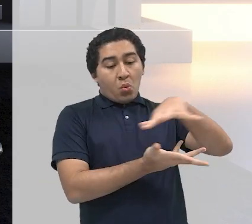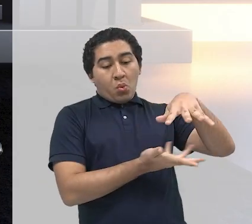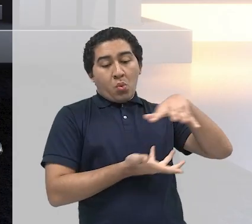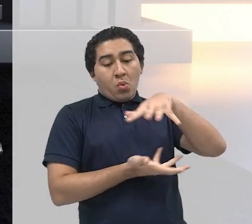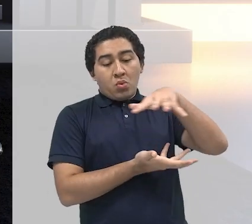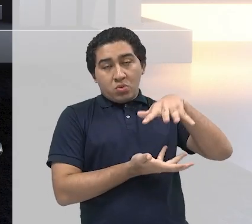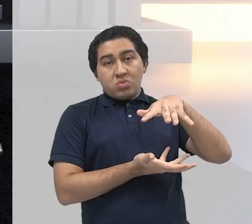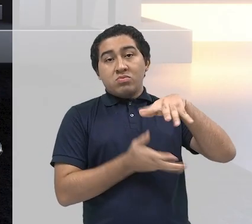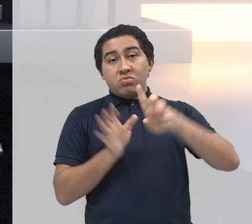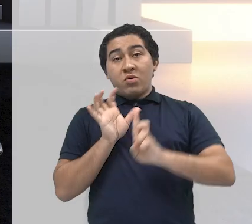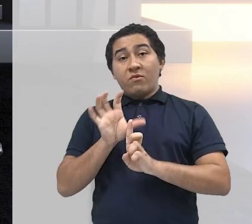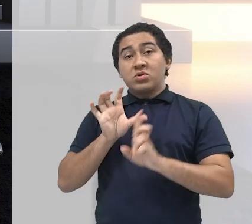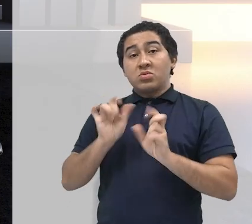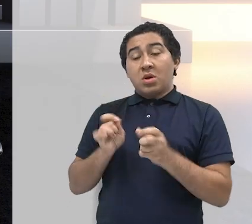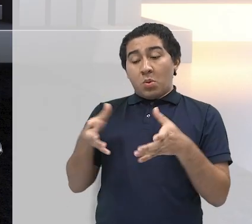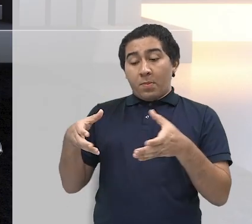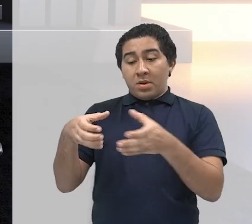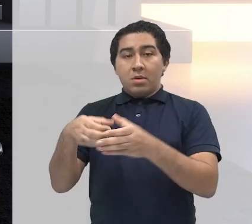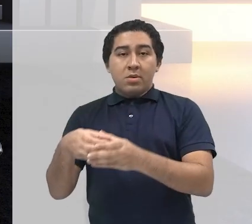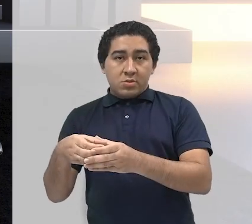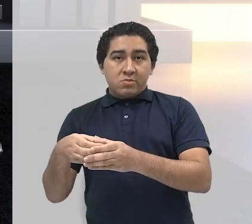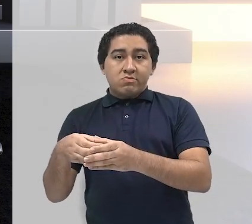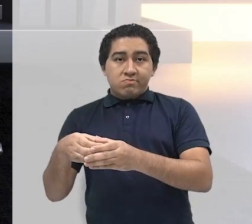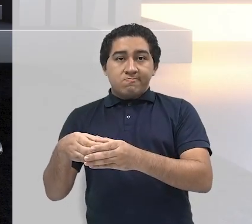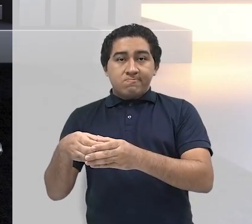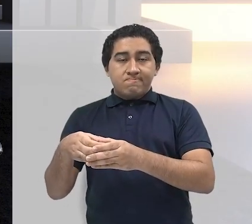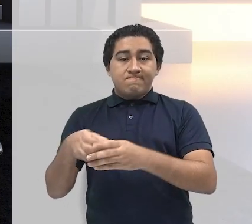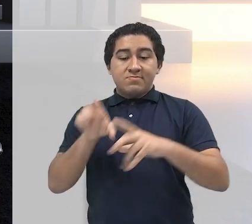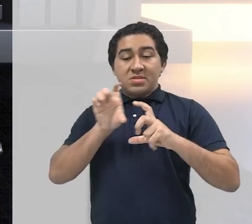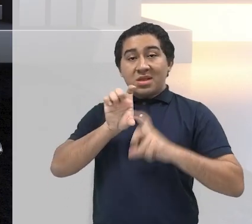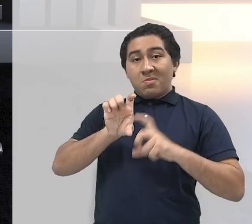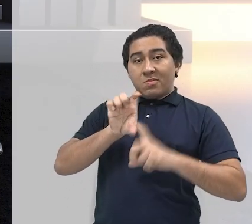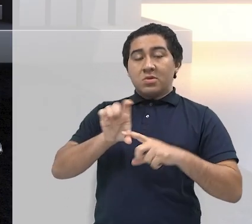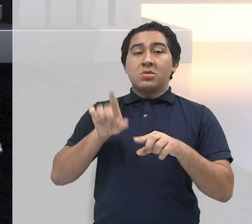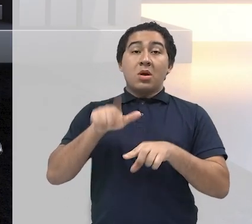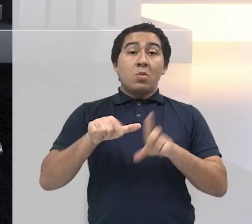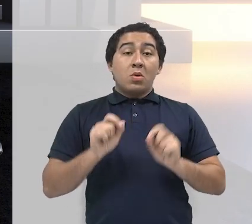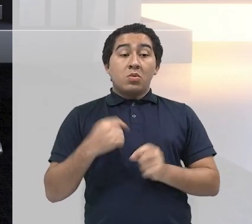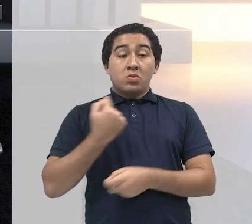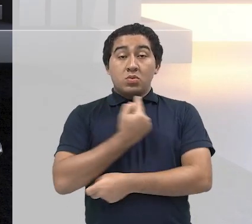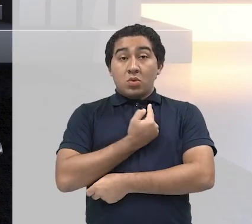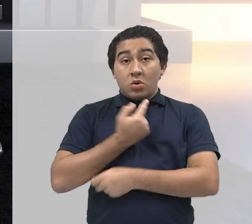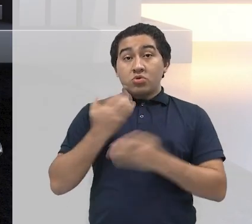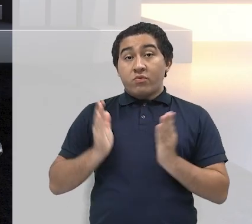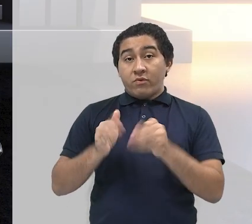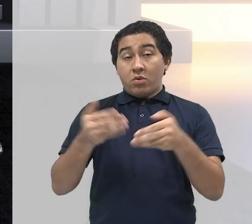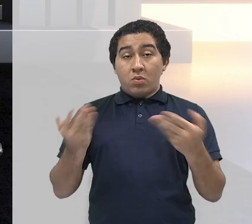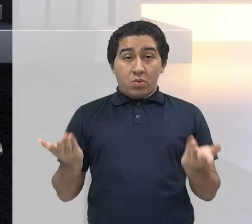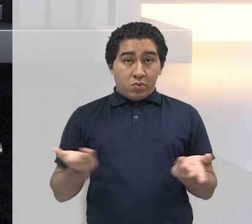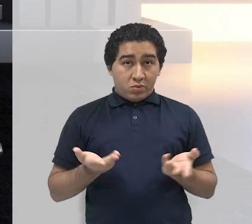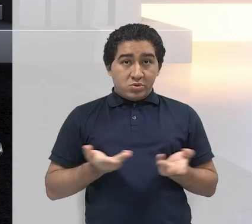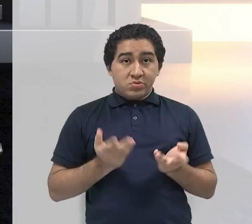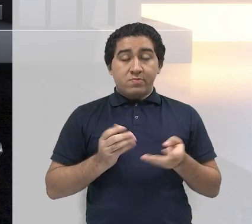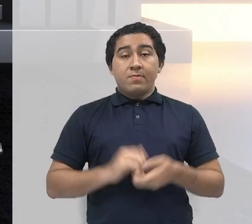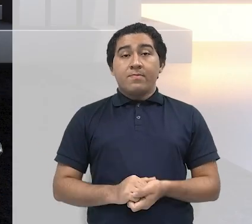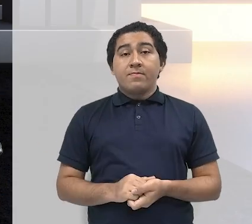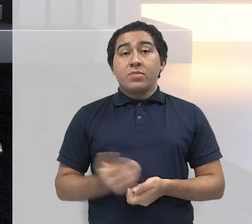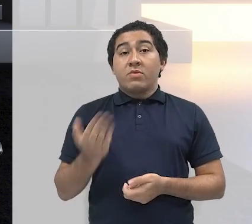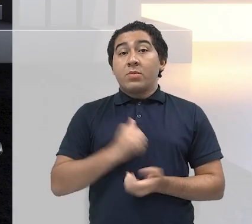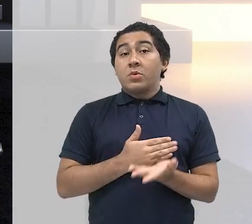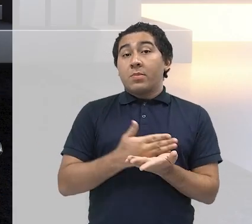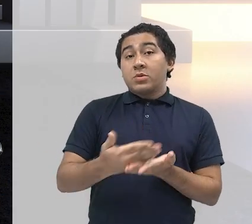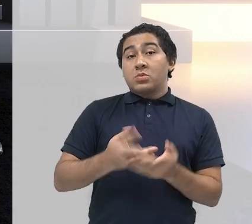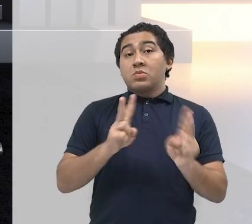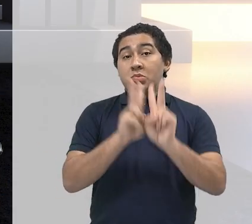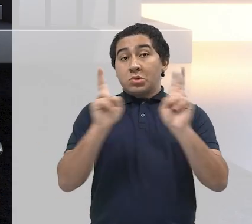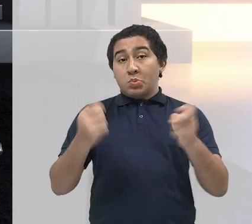macro, influencia o micro, ou seja, o específico. E é nisso que nós vamos focar, certo? Então vamos começar